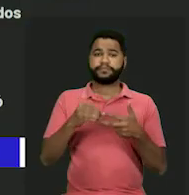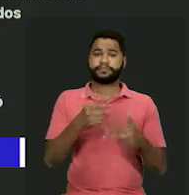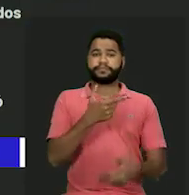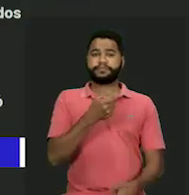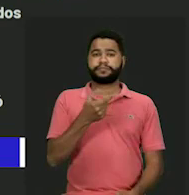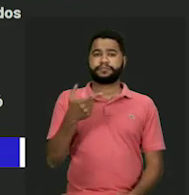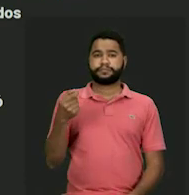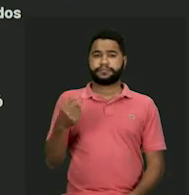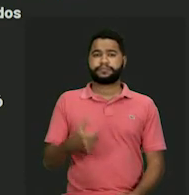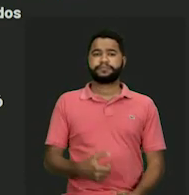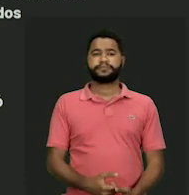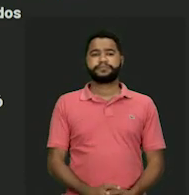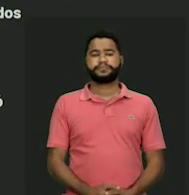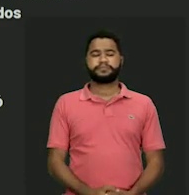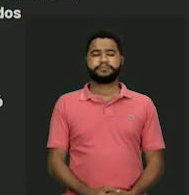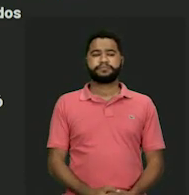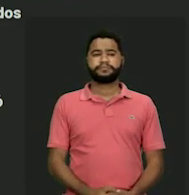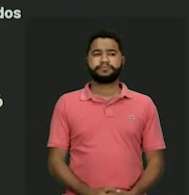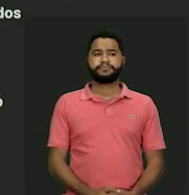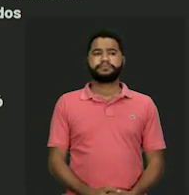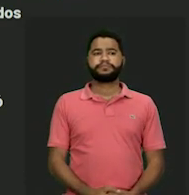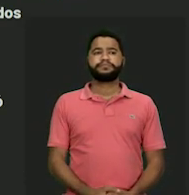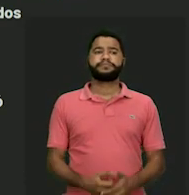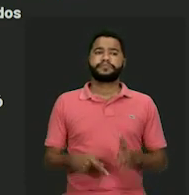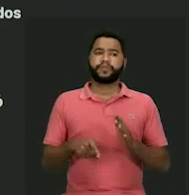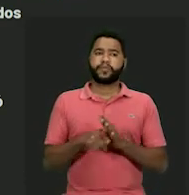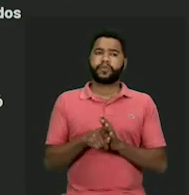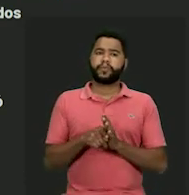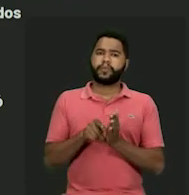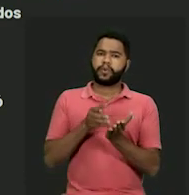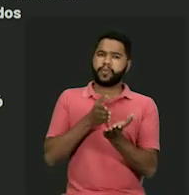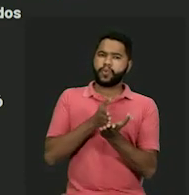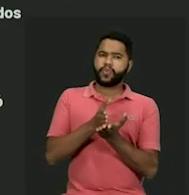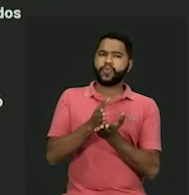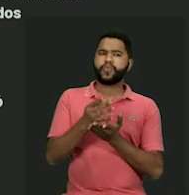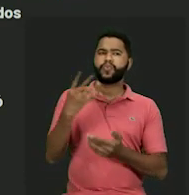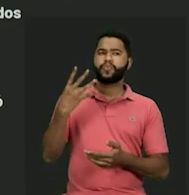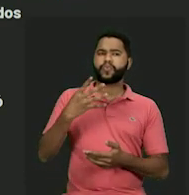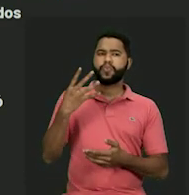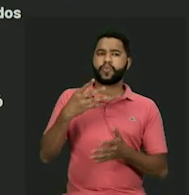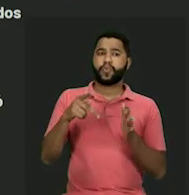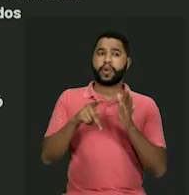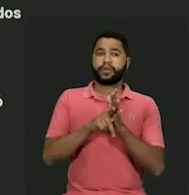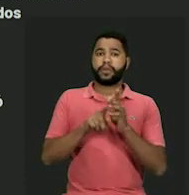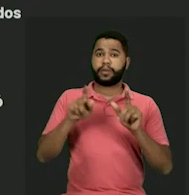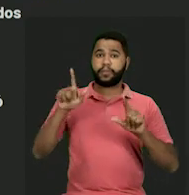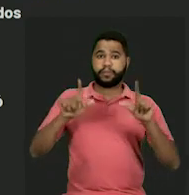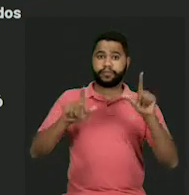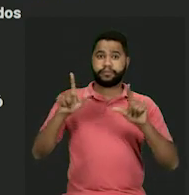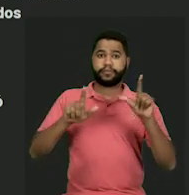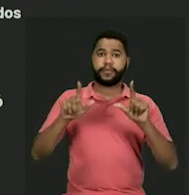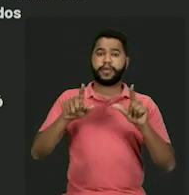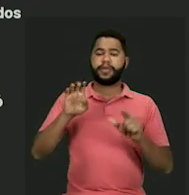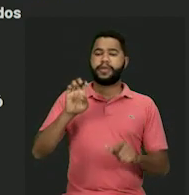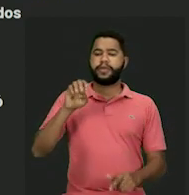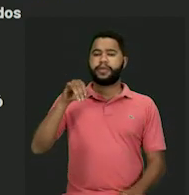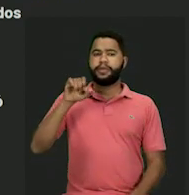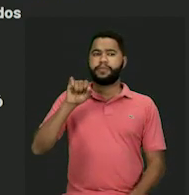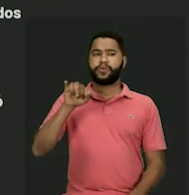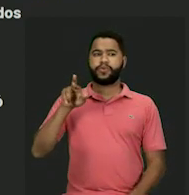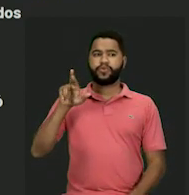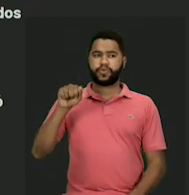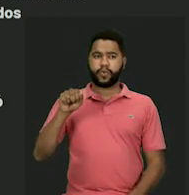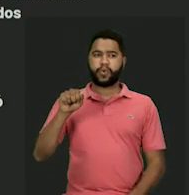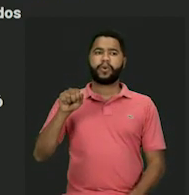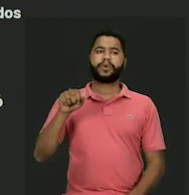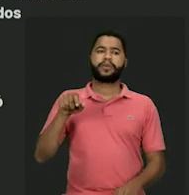2020. Mesmo com a instalação da 4ª emissora no Rio de Janeiro, a Rádio